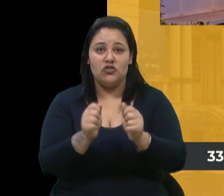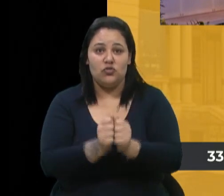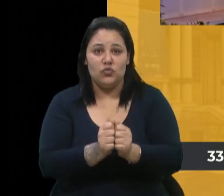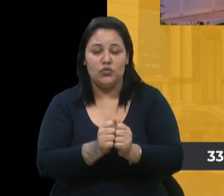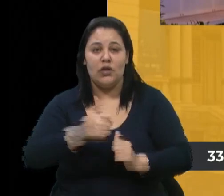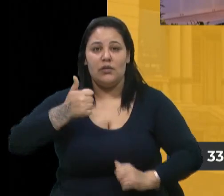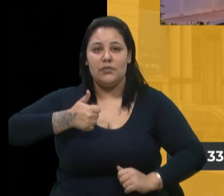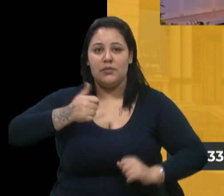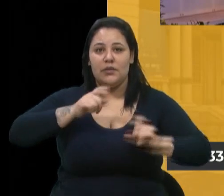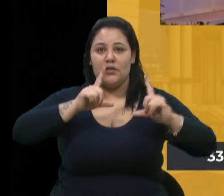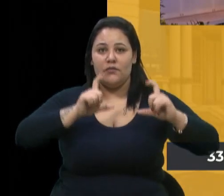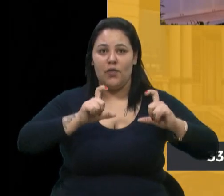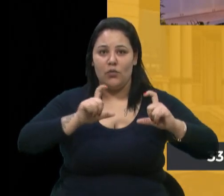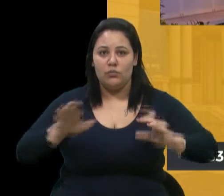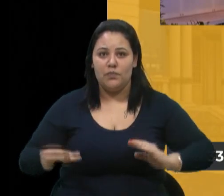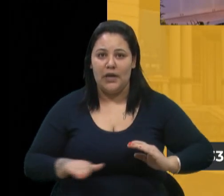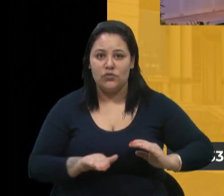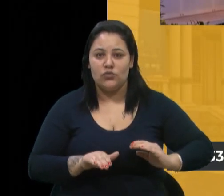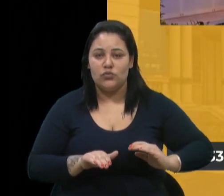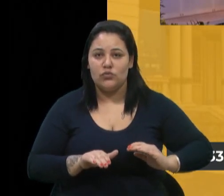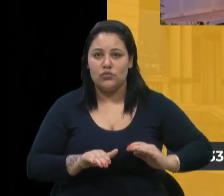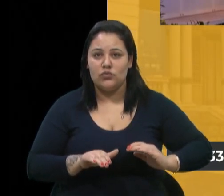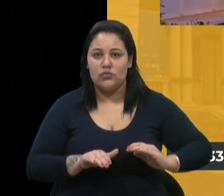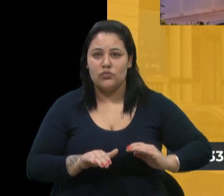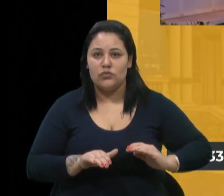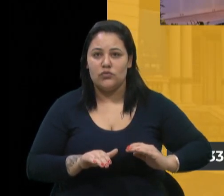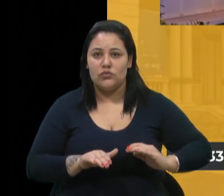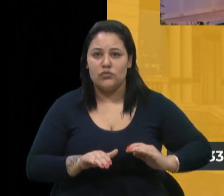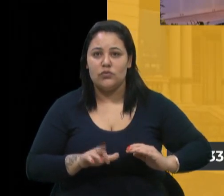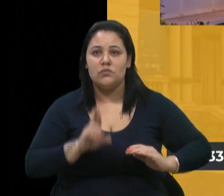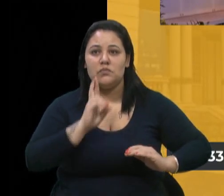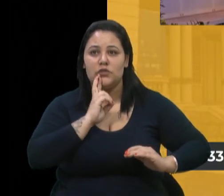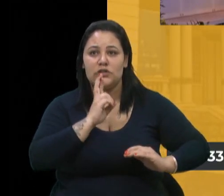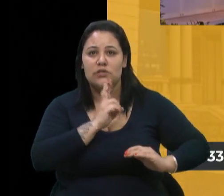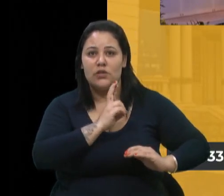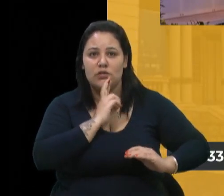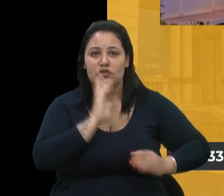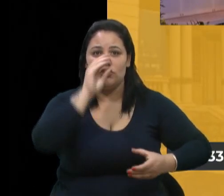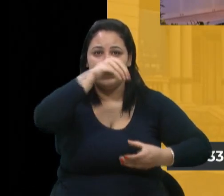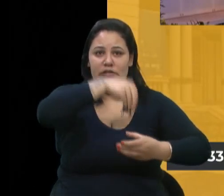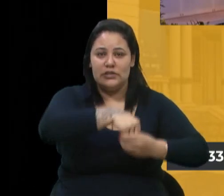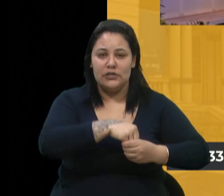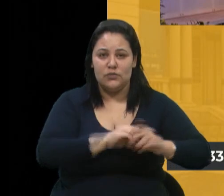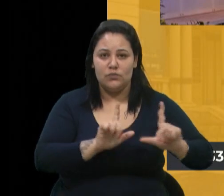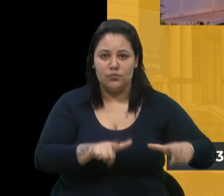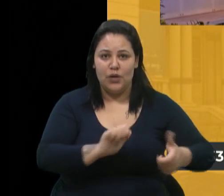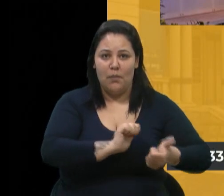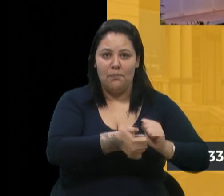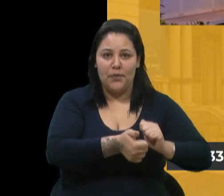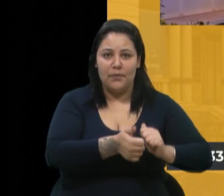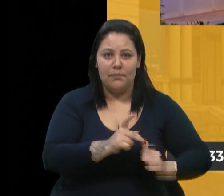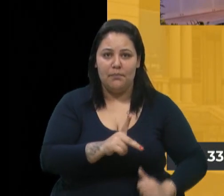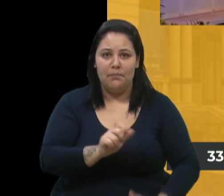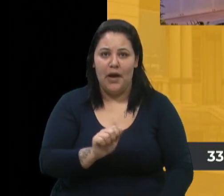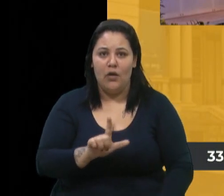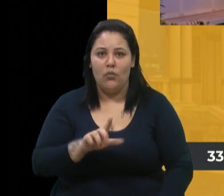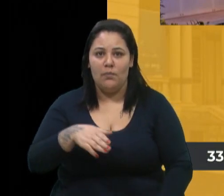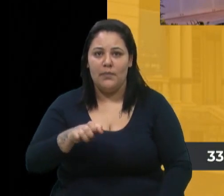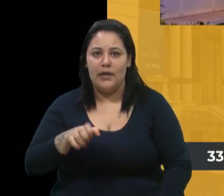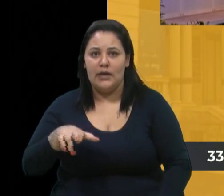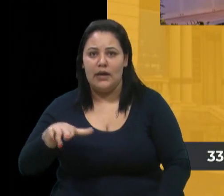foto de baixo é o restaurante dentro do estádio do Palmeiras, aberto todos os dias.